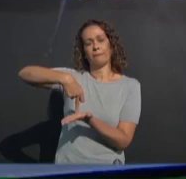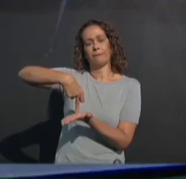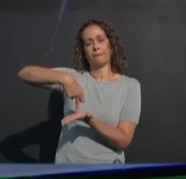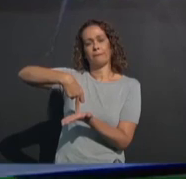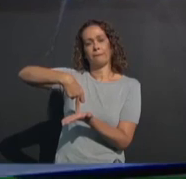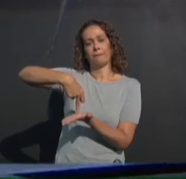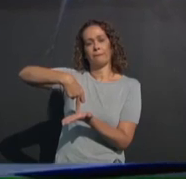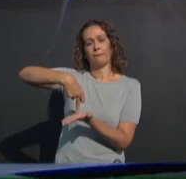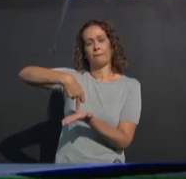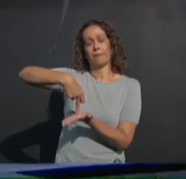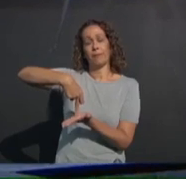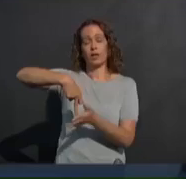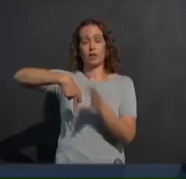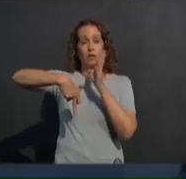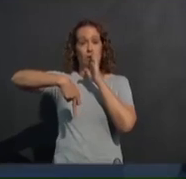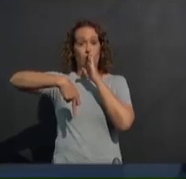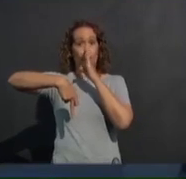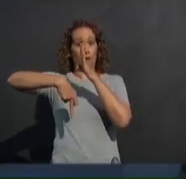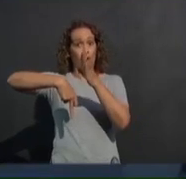Aí se eu olhar para frente...